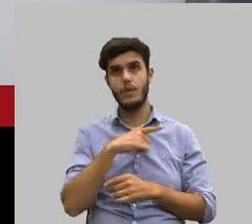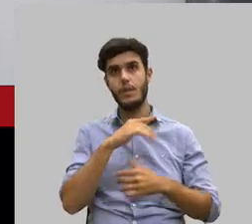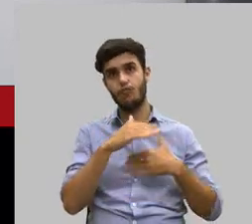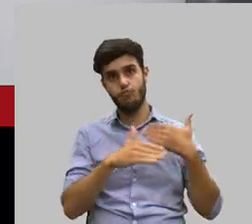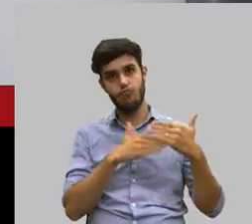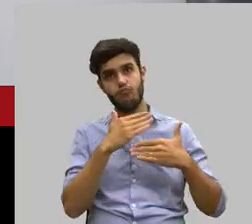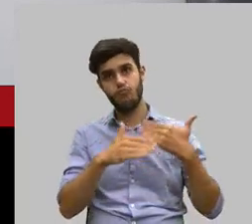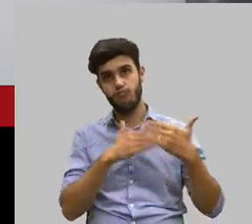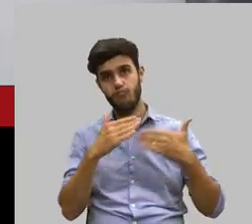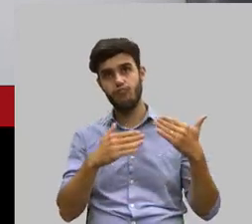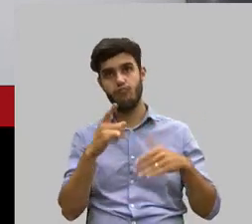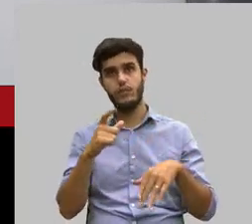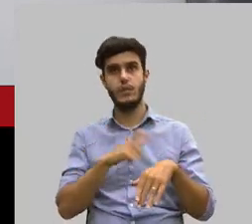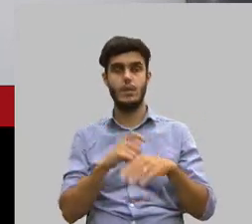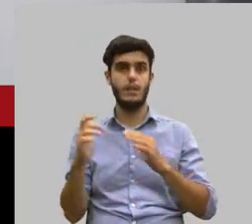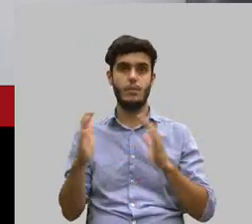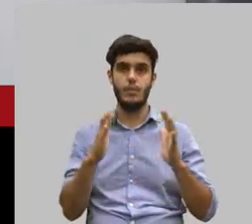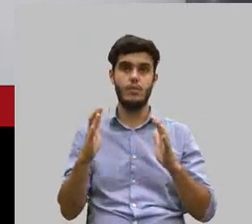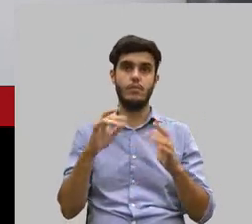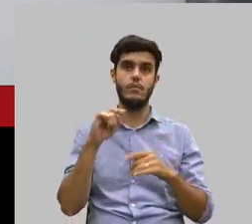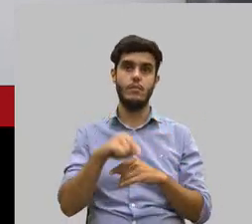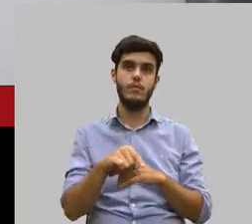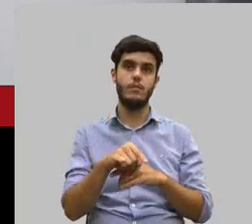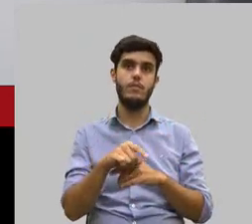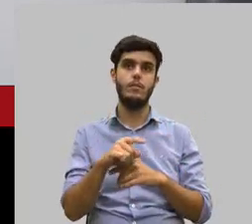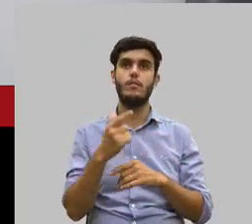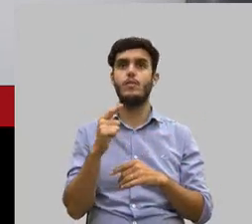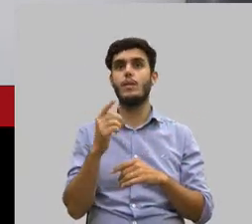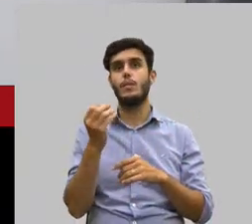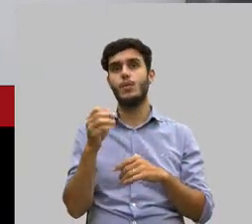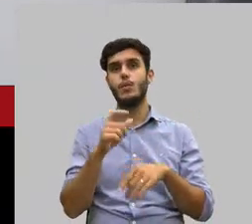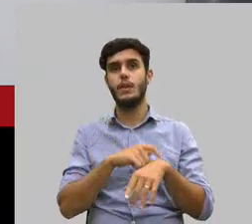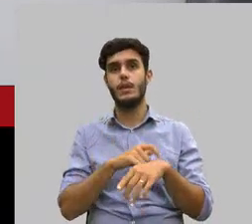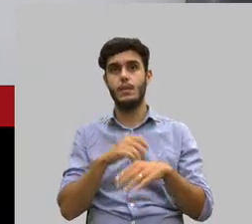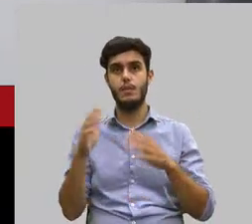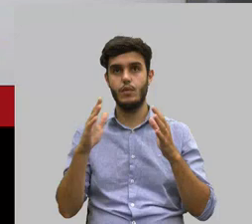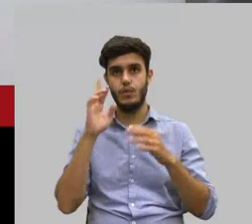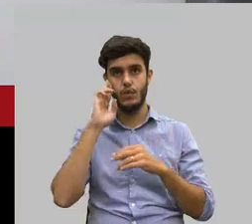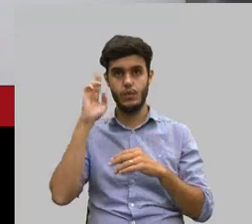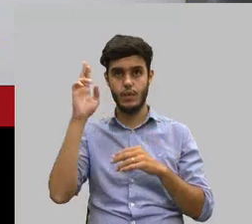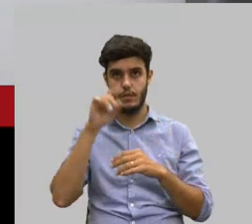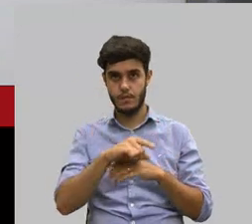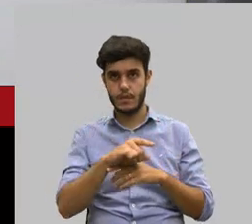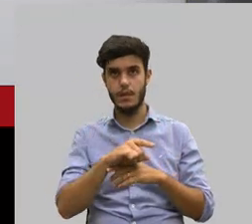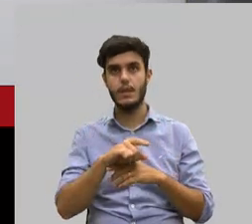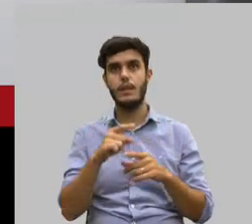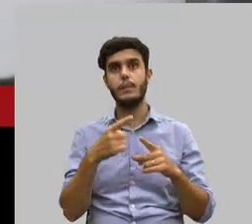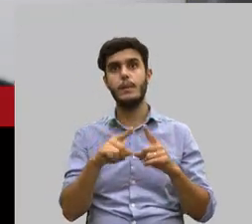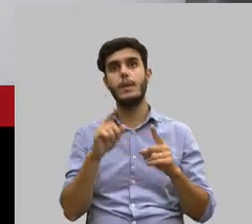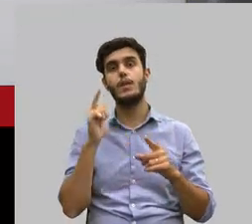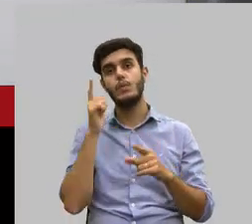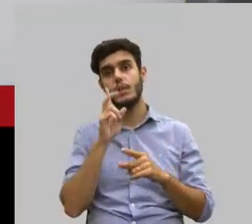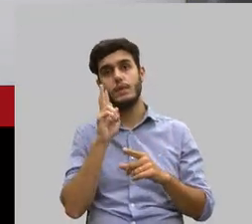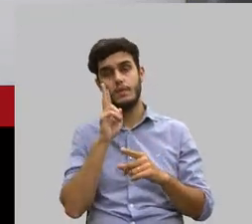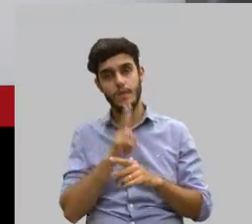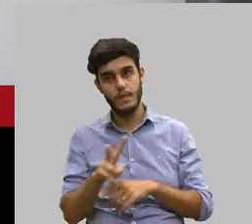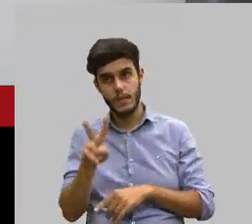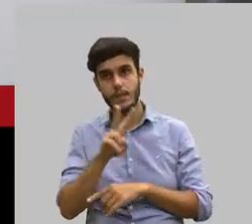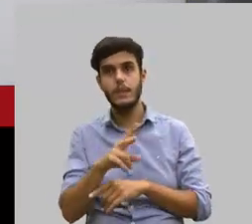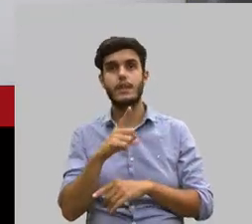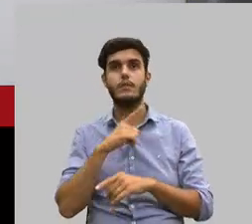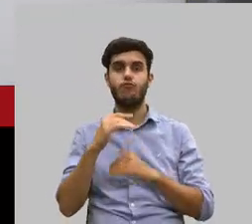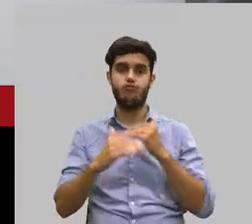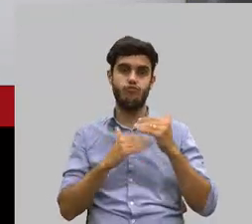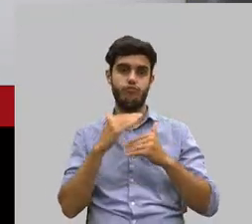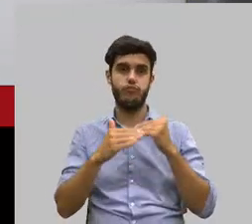nesse tempo eu acho que tem não tem muito tempo que você tá na frente da chefia e a gente já consegue visualizar a sua